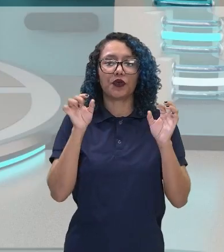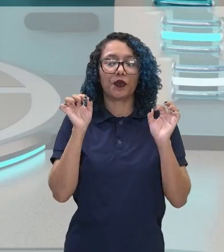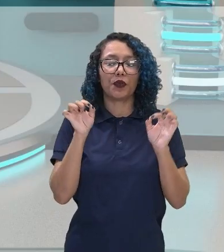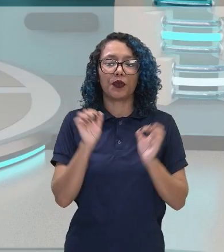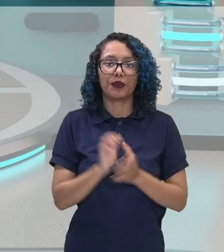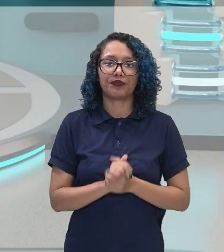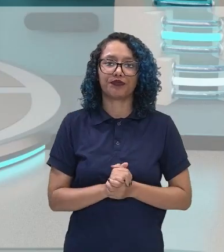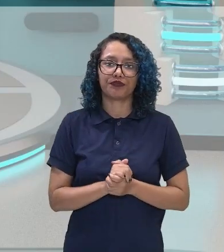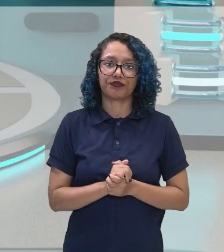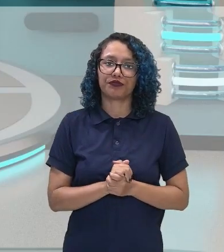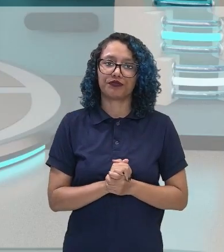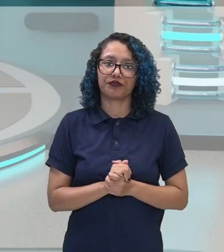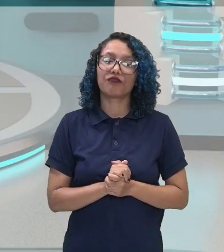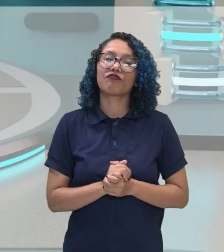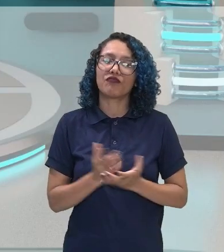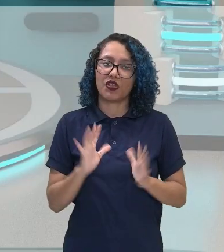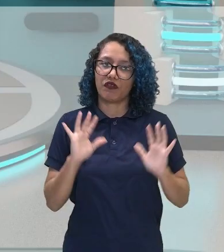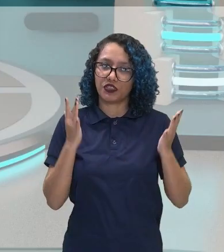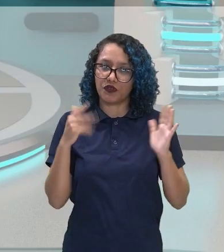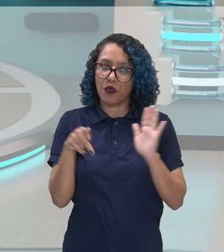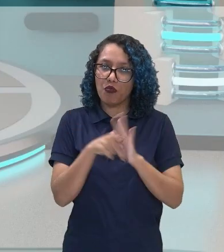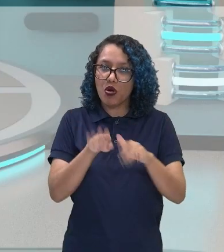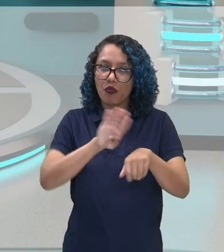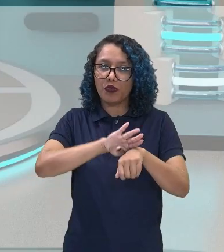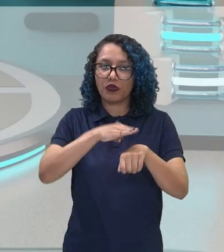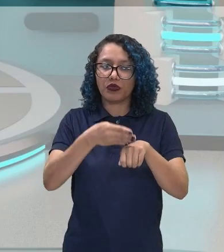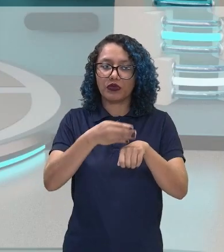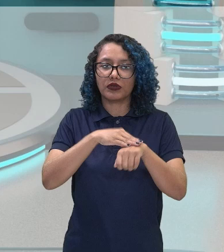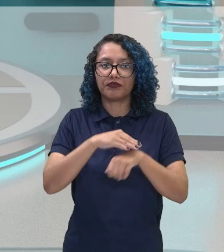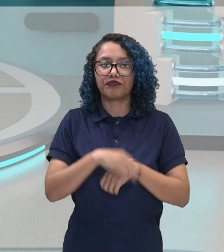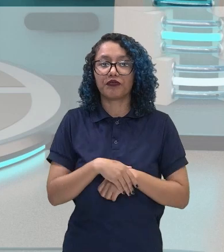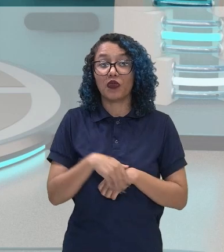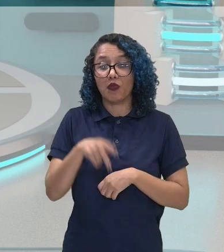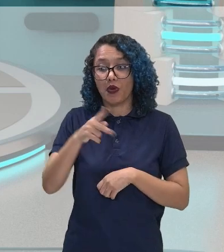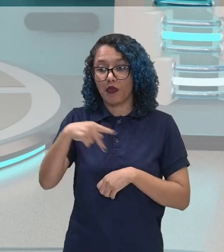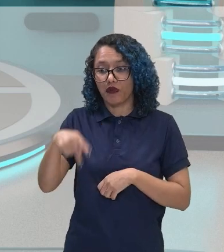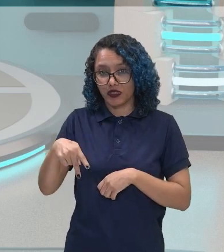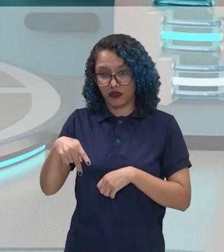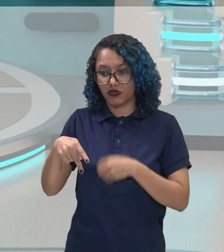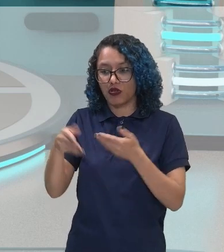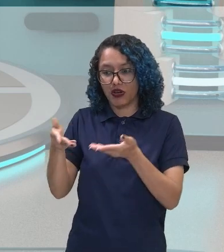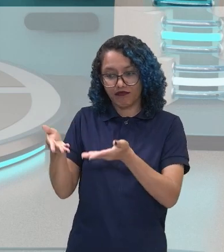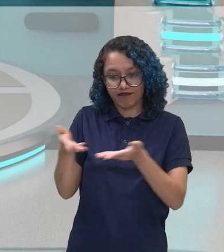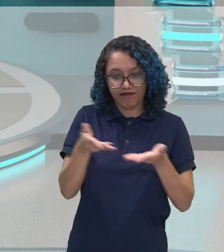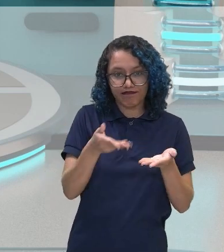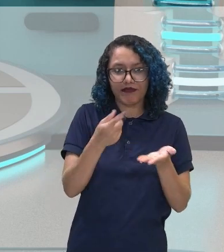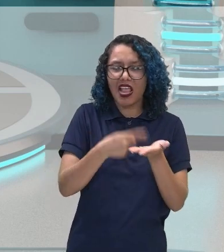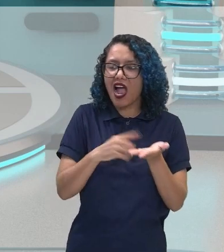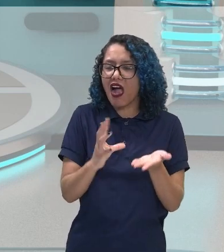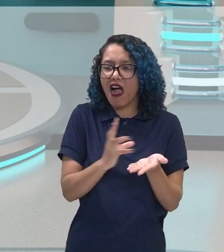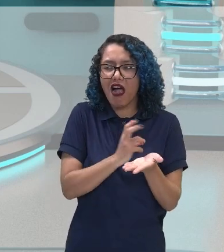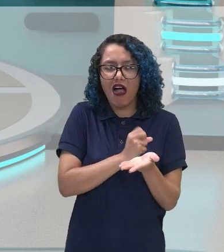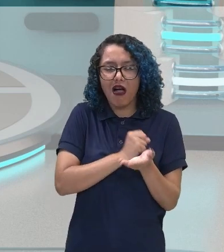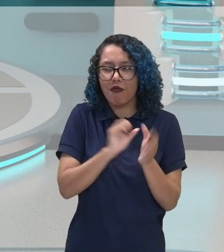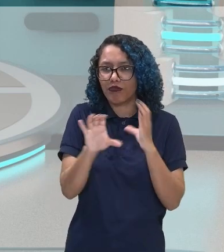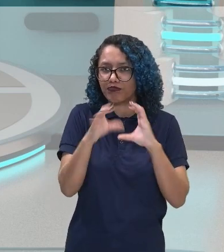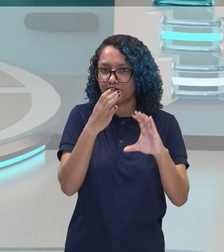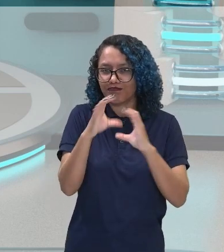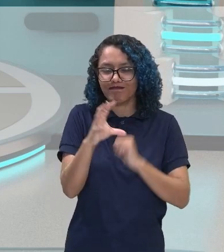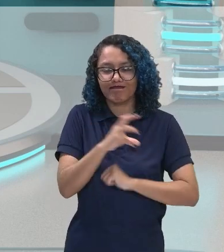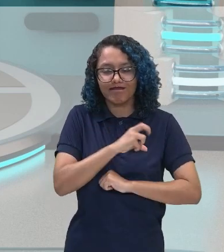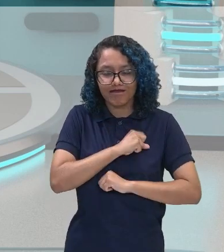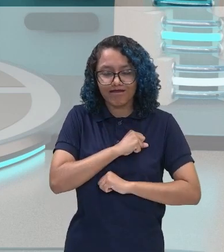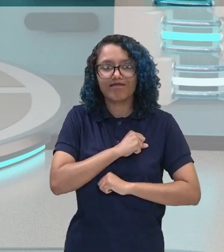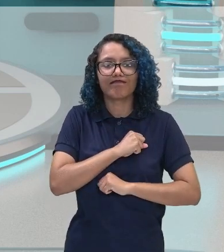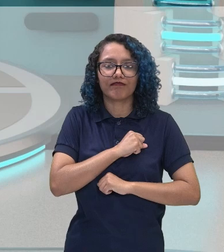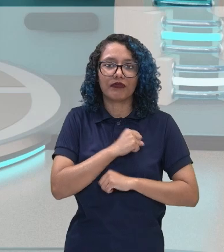Festival FECANI, tá? Eu convidei uma das nossas professoras, que ela adora cantar, é uma cantora também,